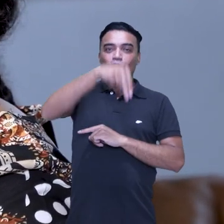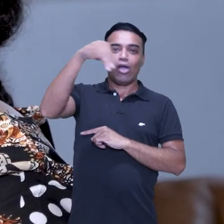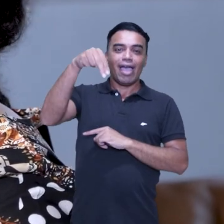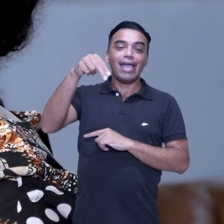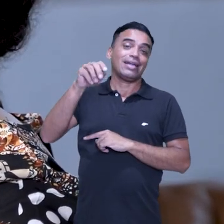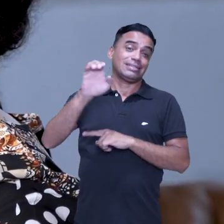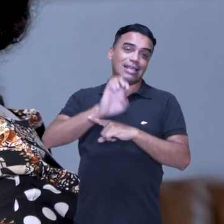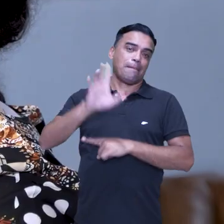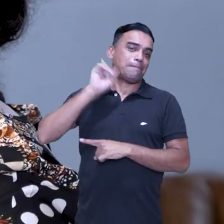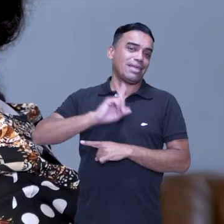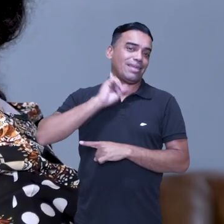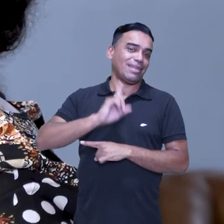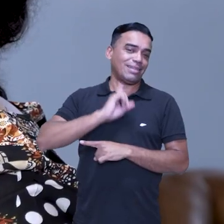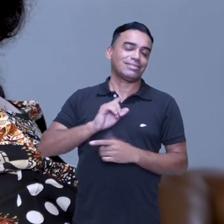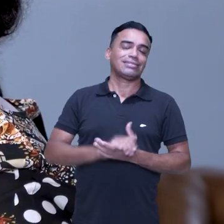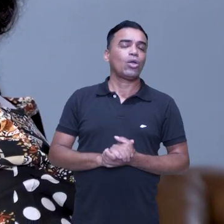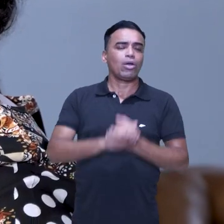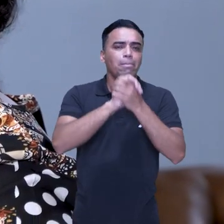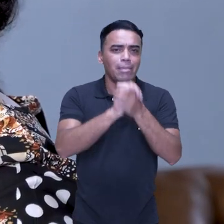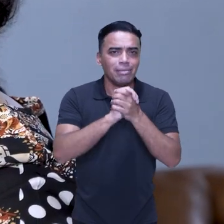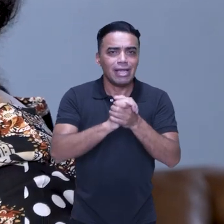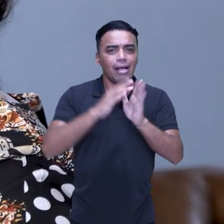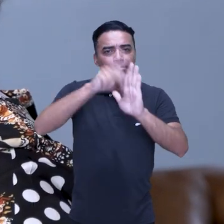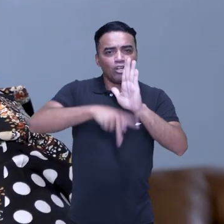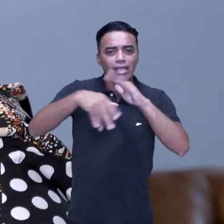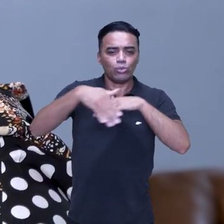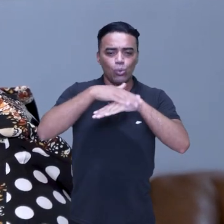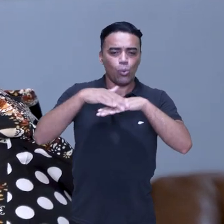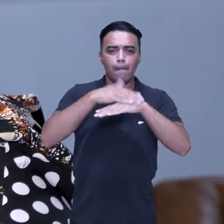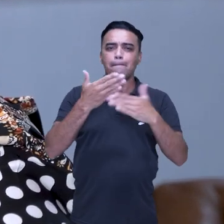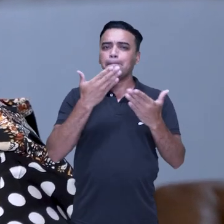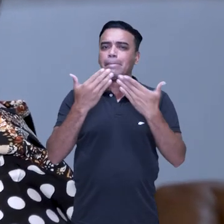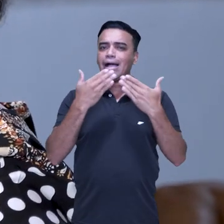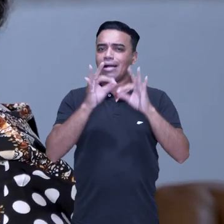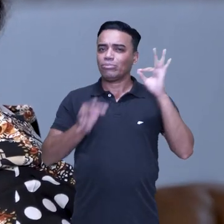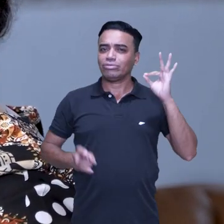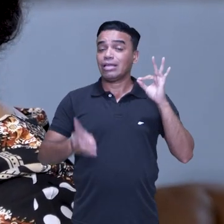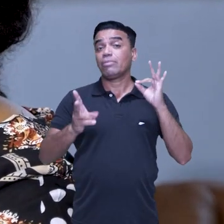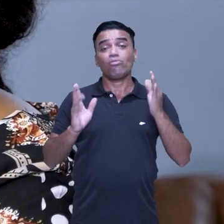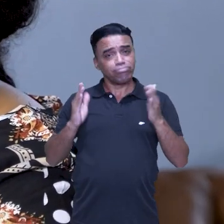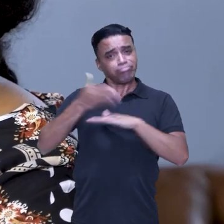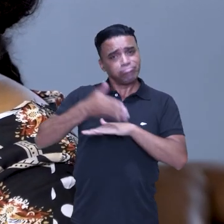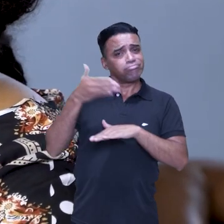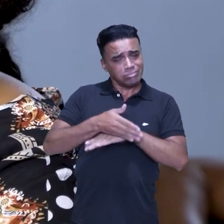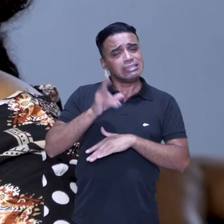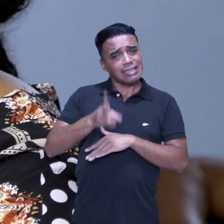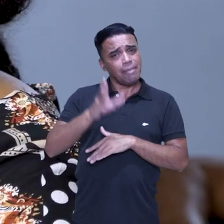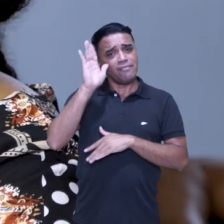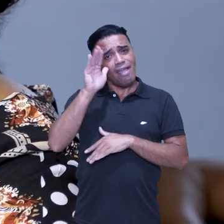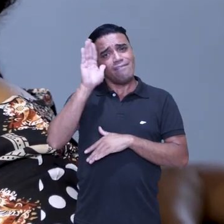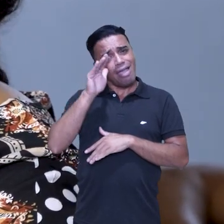quero parabenizar esse Sempre um Papo. Eu sempre acompanho, vou muito no Sempre um Papo, e